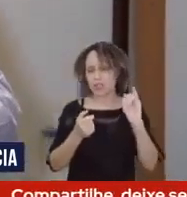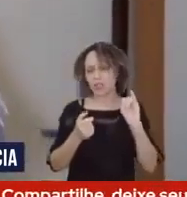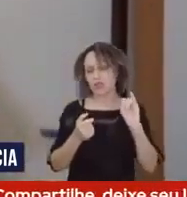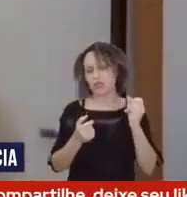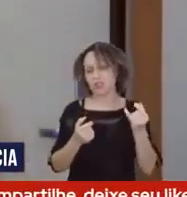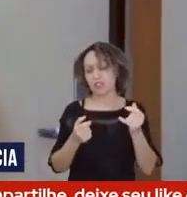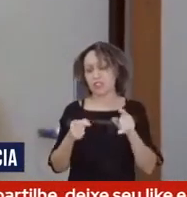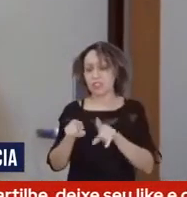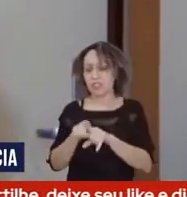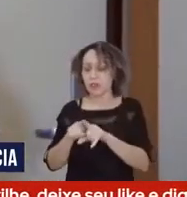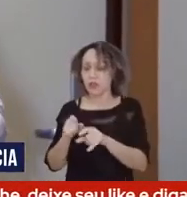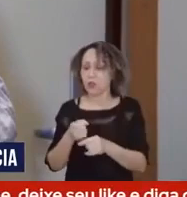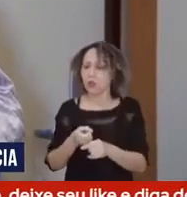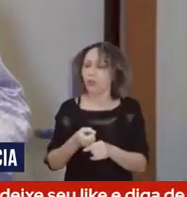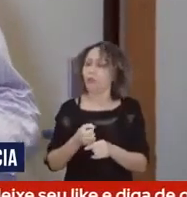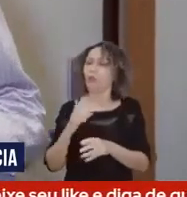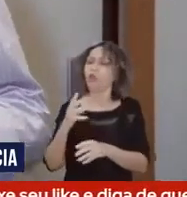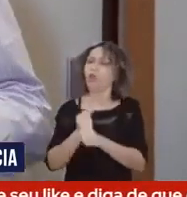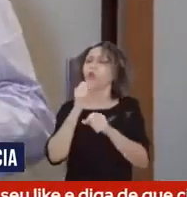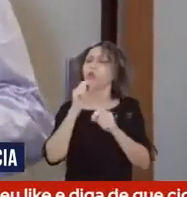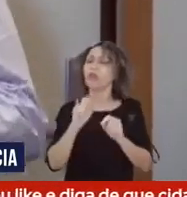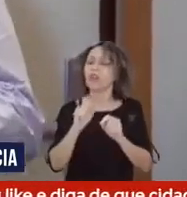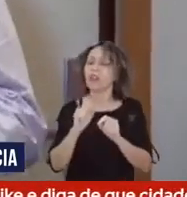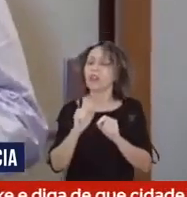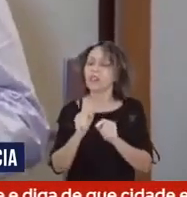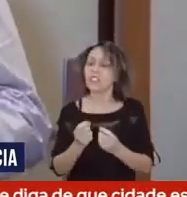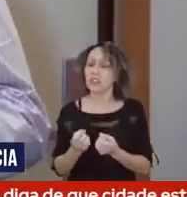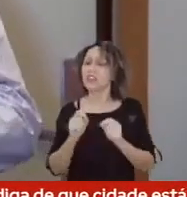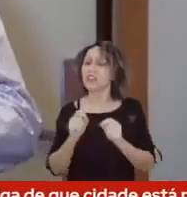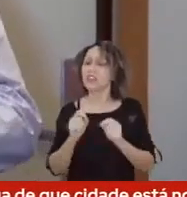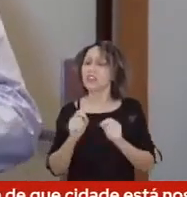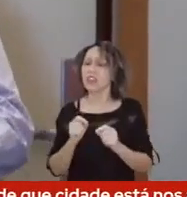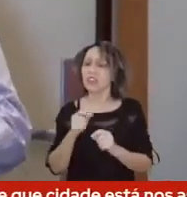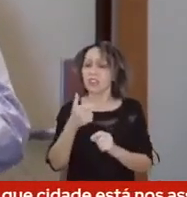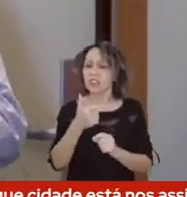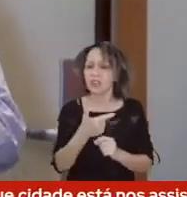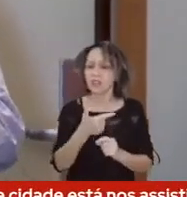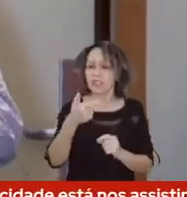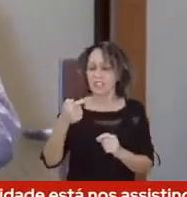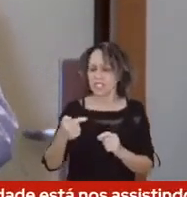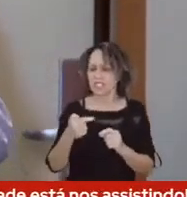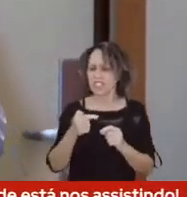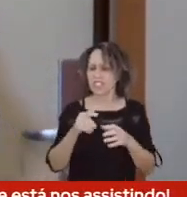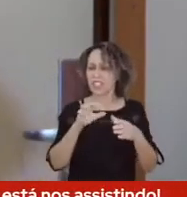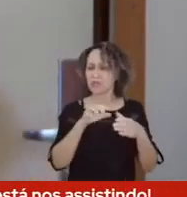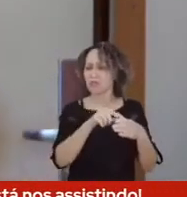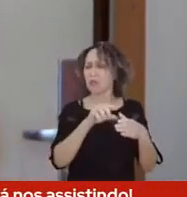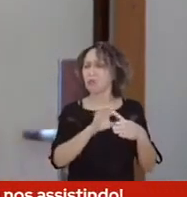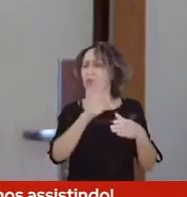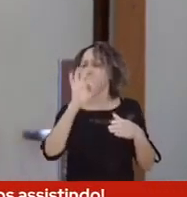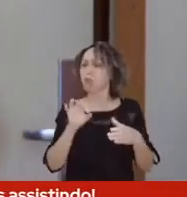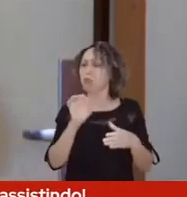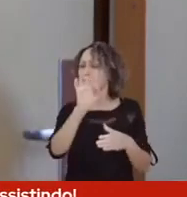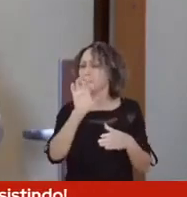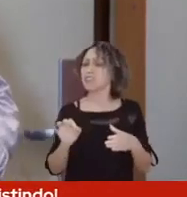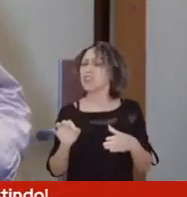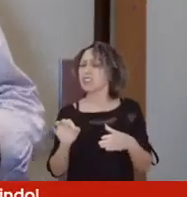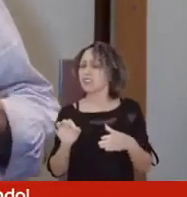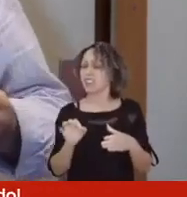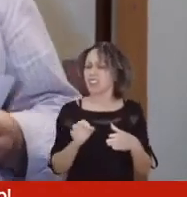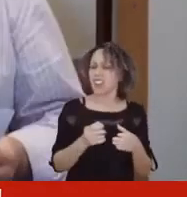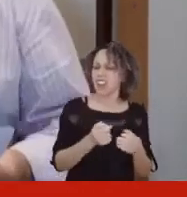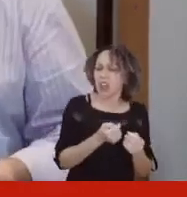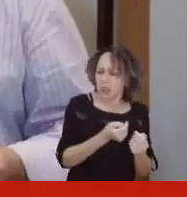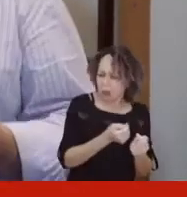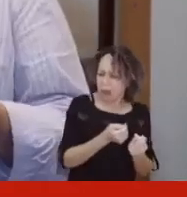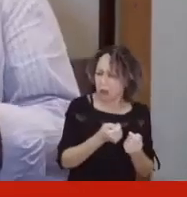dividido pela receita de vendas, de 27%. Isso é muito ou é pouco? Isso é muito. E por que isso é muito? Porque isso é o dobro